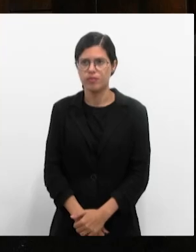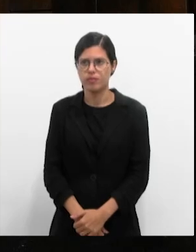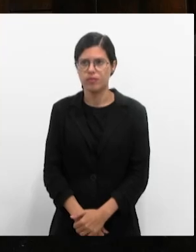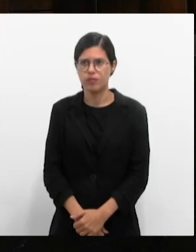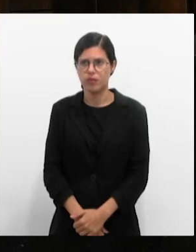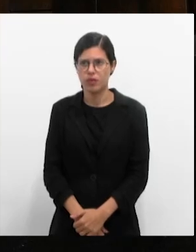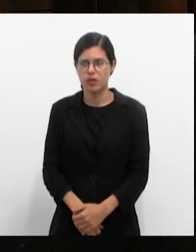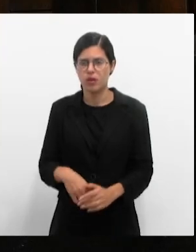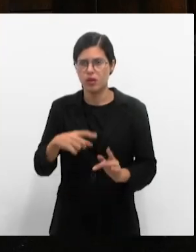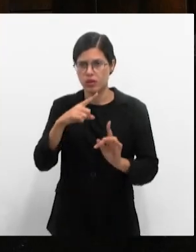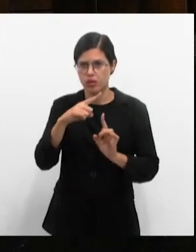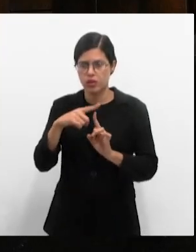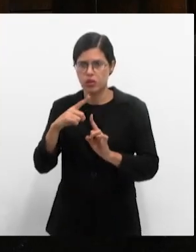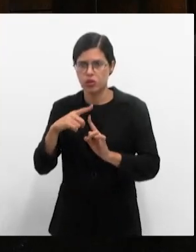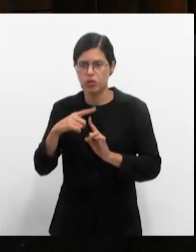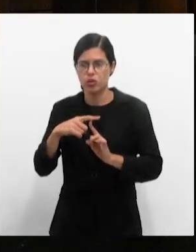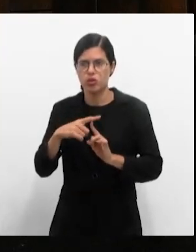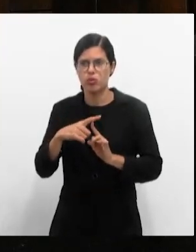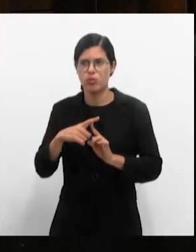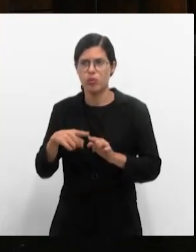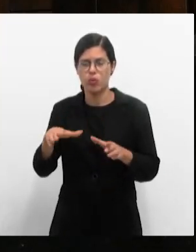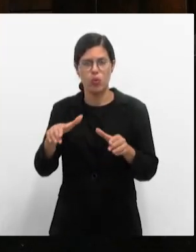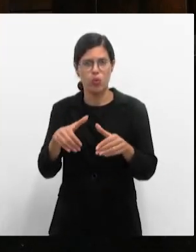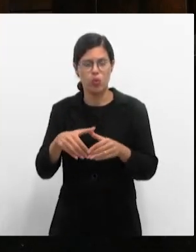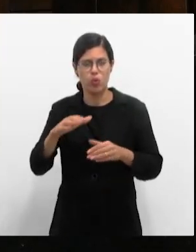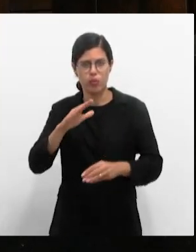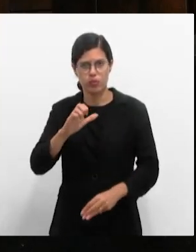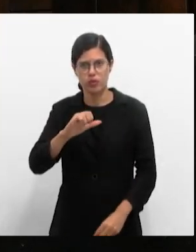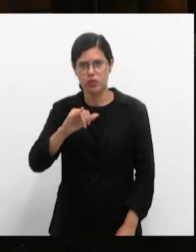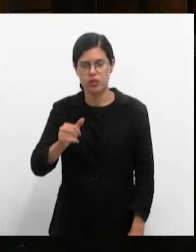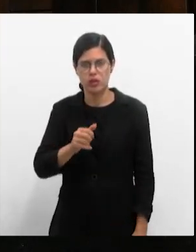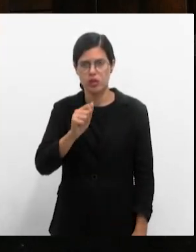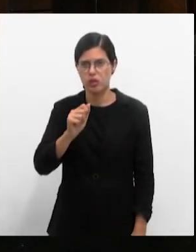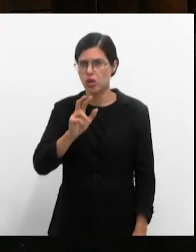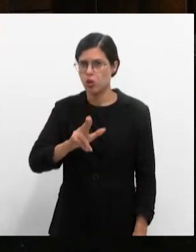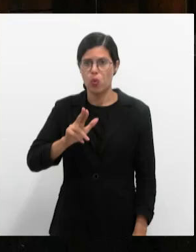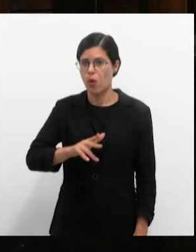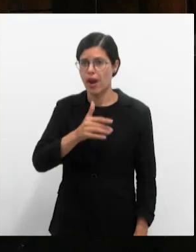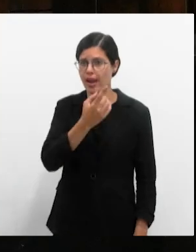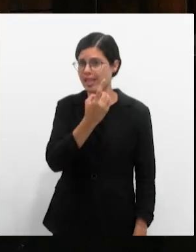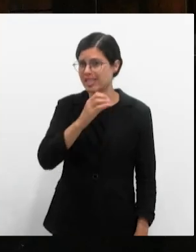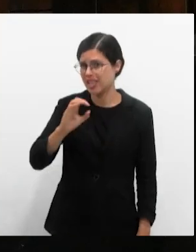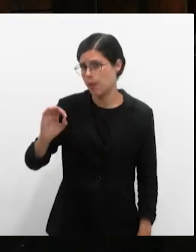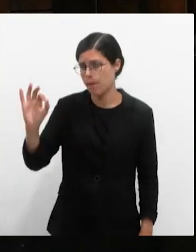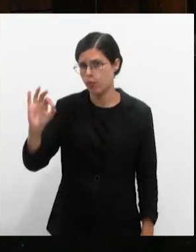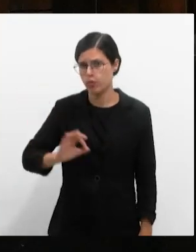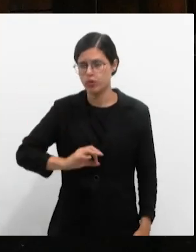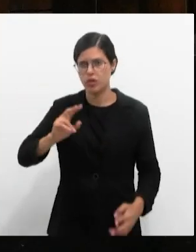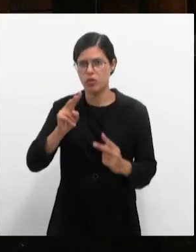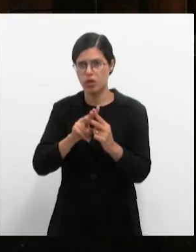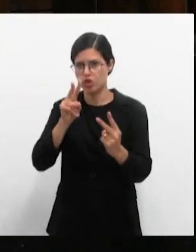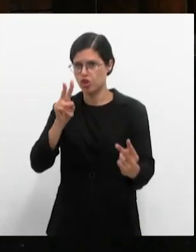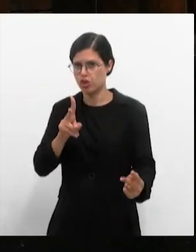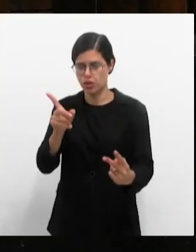nesta modalidade, a rede SEJA não é 100% à distância. Ela funciona num